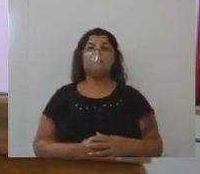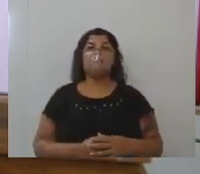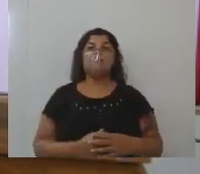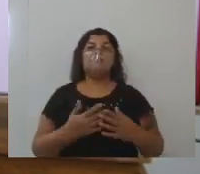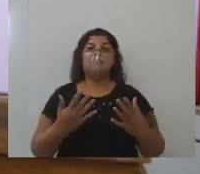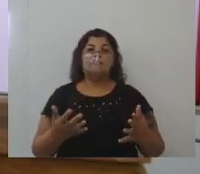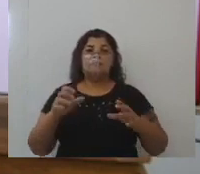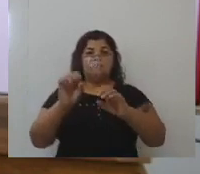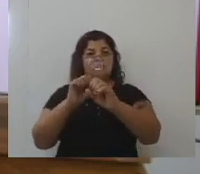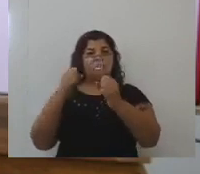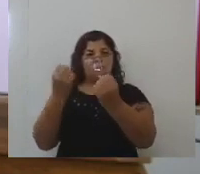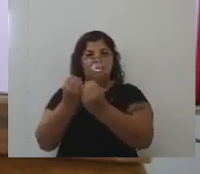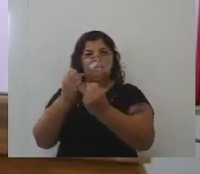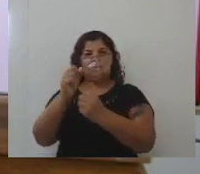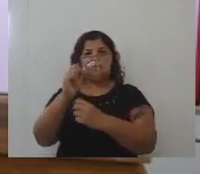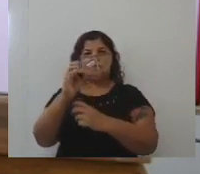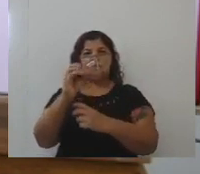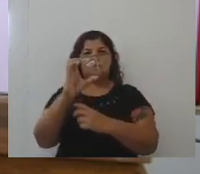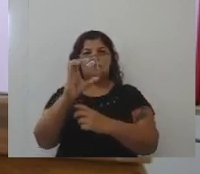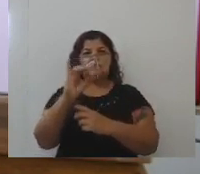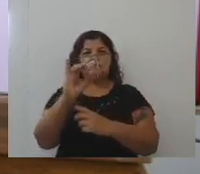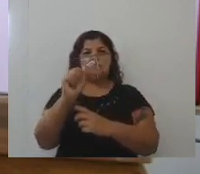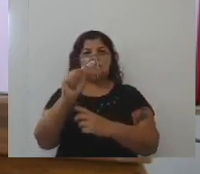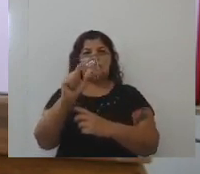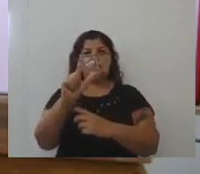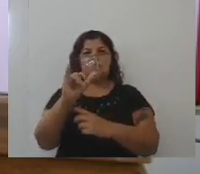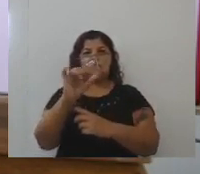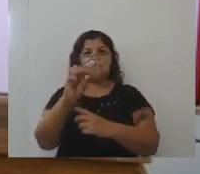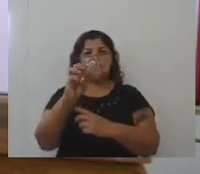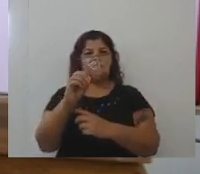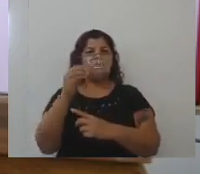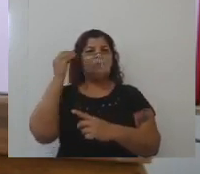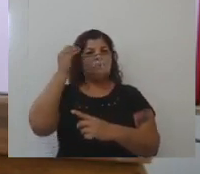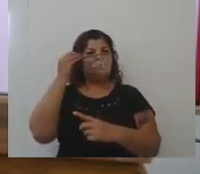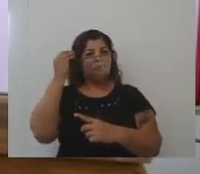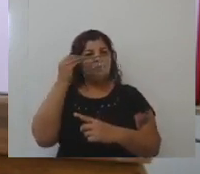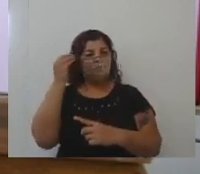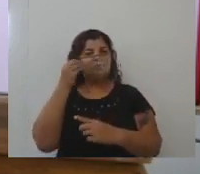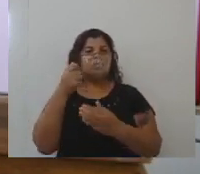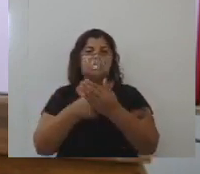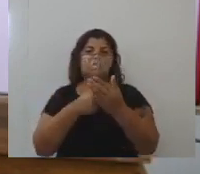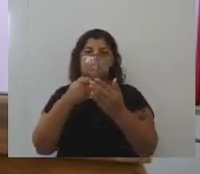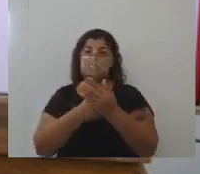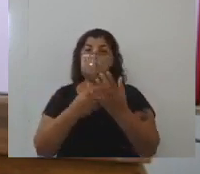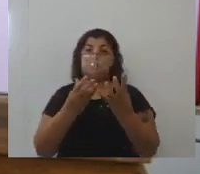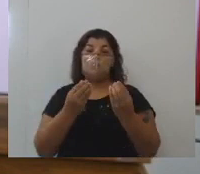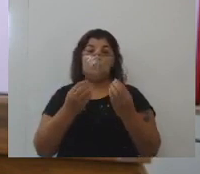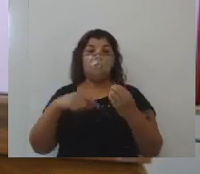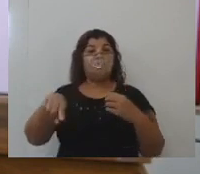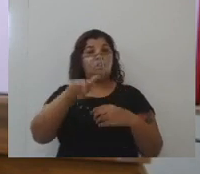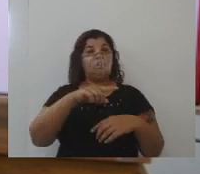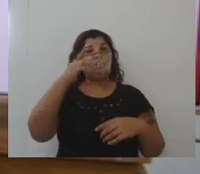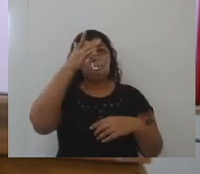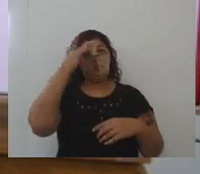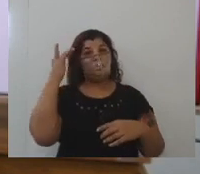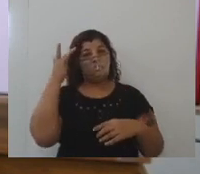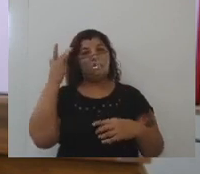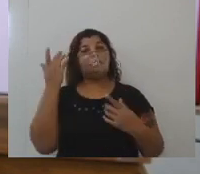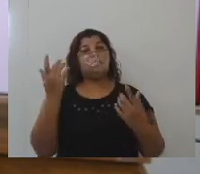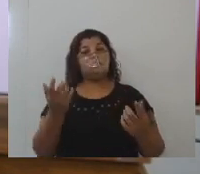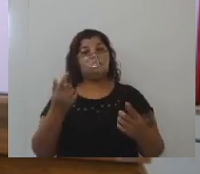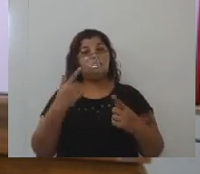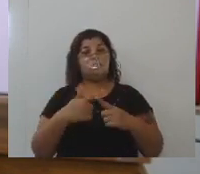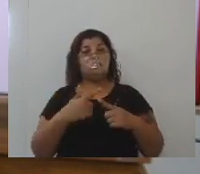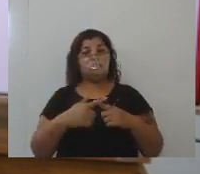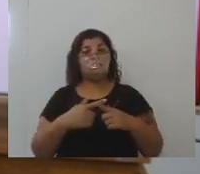o socialismo é uma experiência que exige muito das pessoas, certo? Exige muito das pessoas porque existe uma coisa